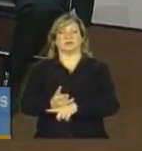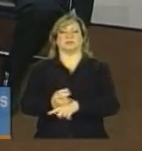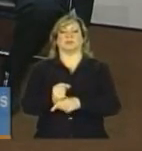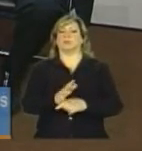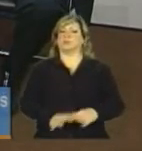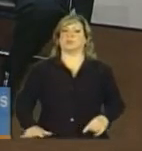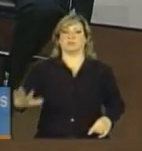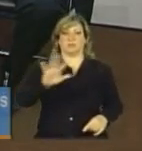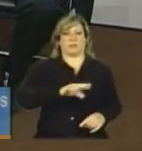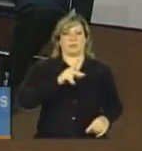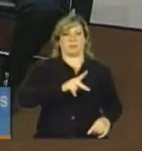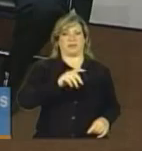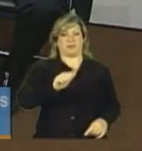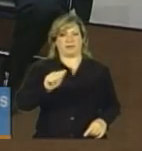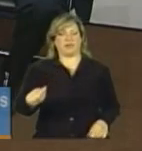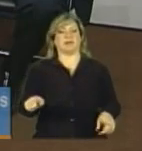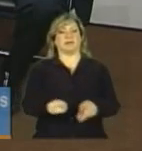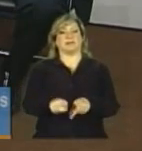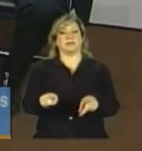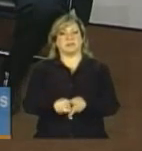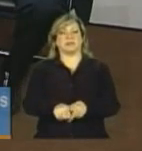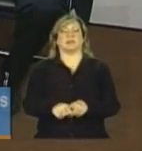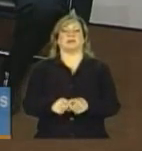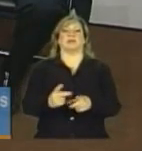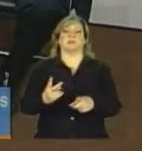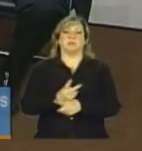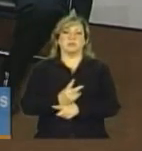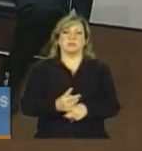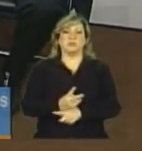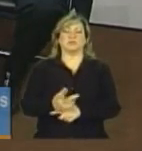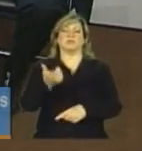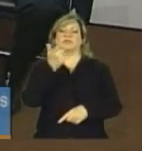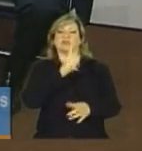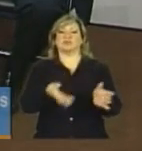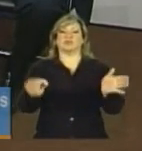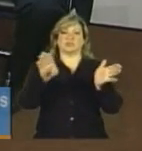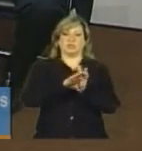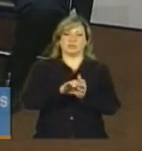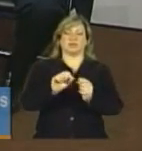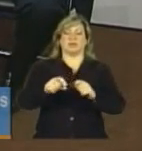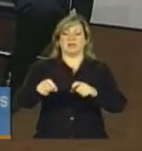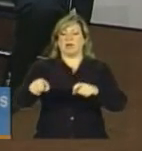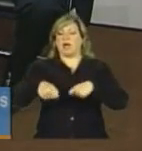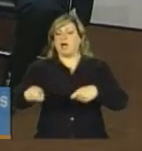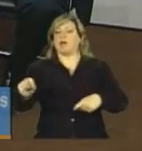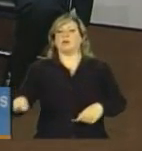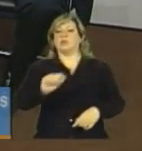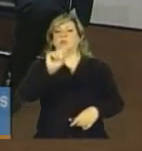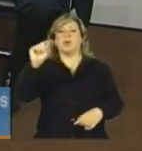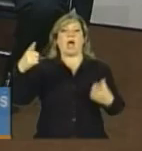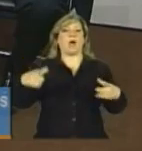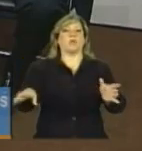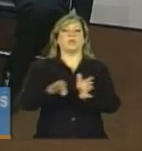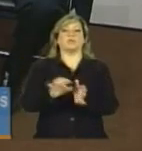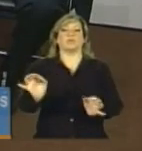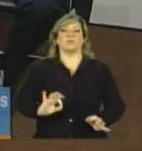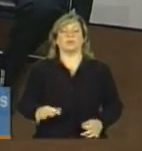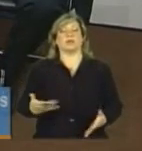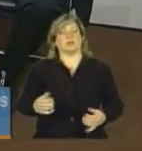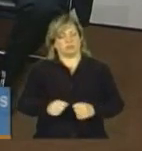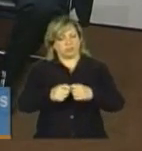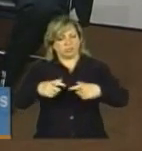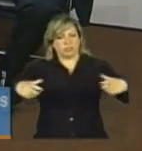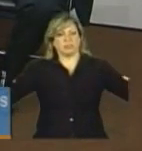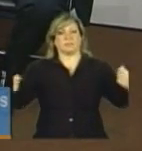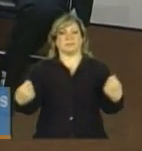universalização do PA, como também buscando, né, chegar agricultores onde hoje ele não chega, né? Então é natural que a